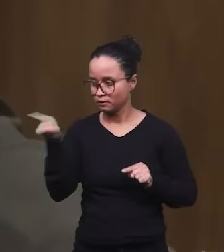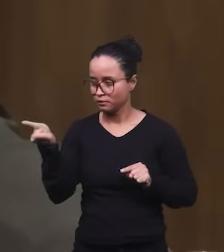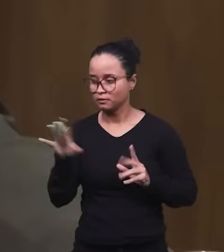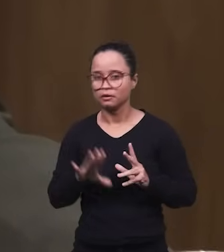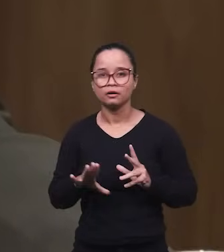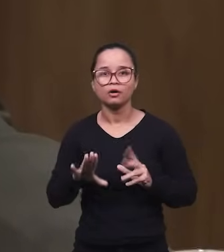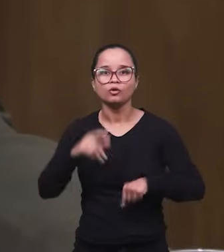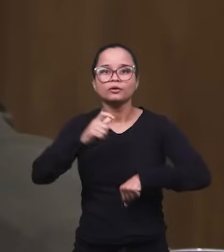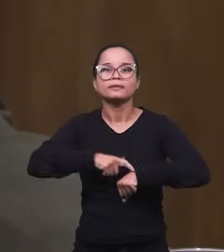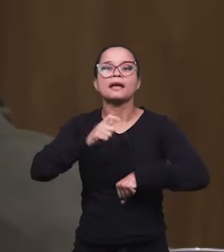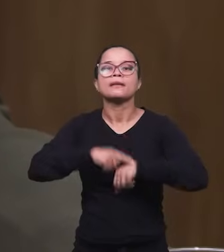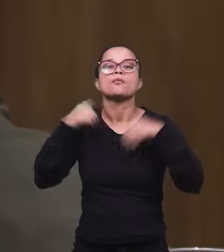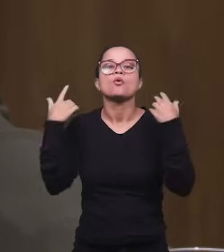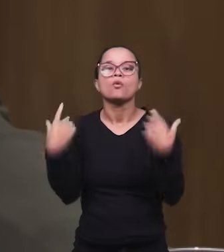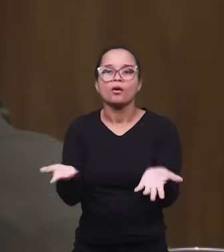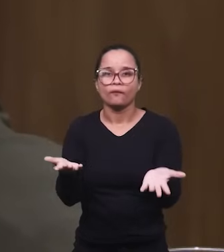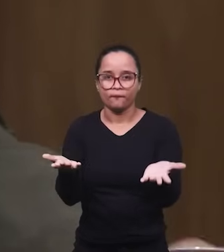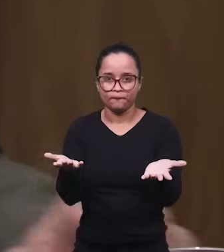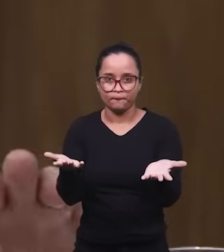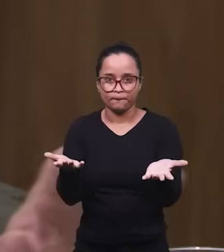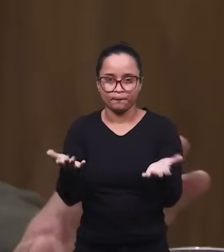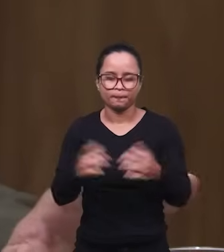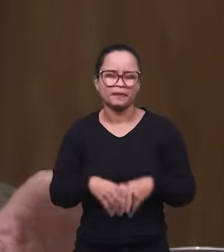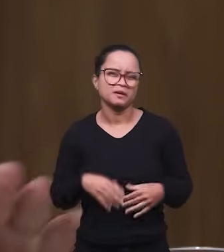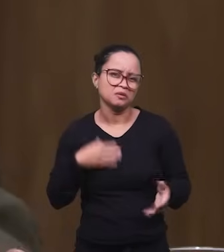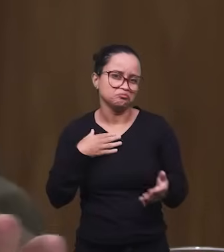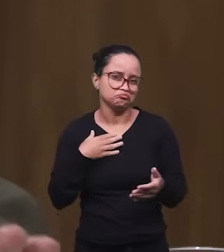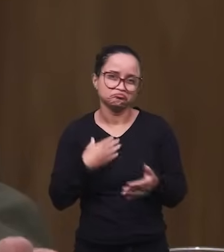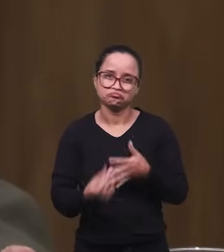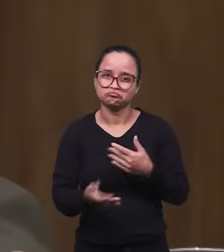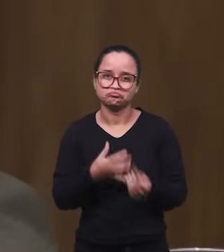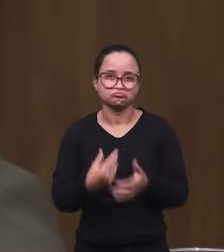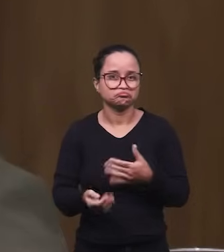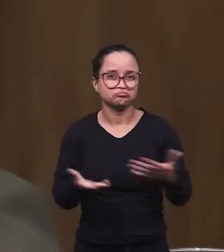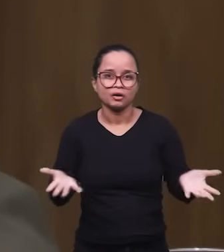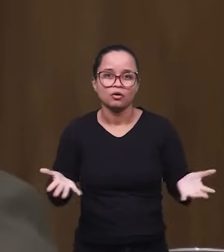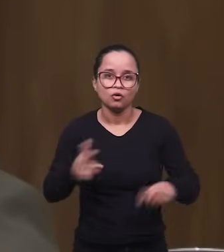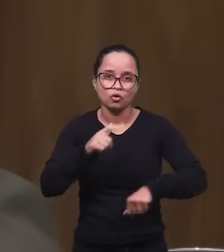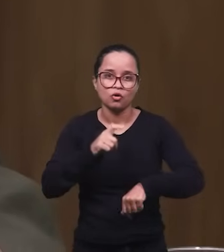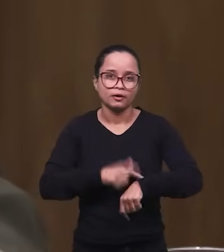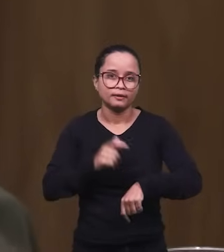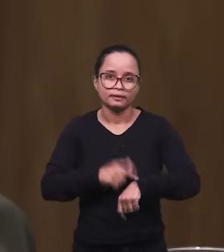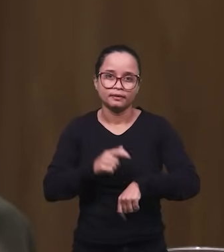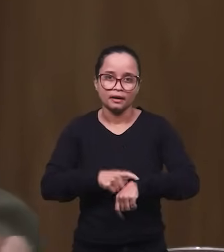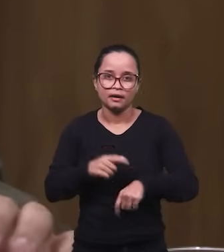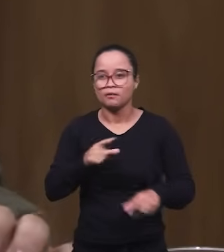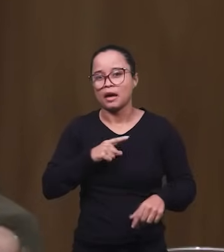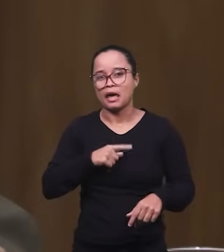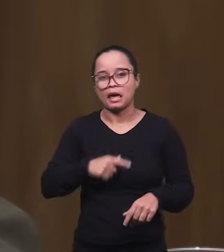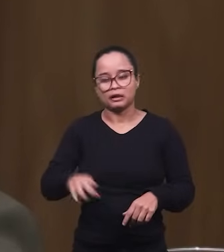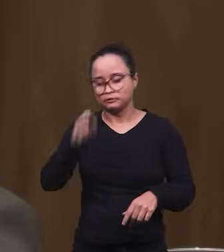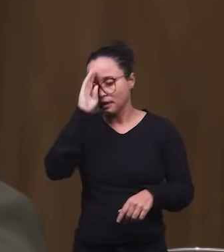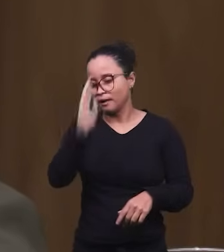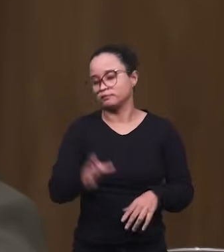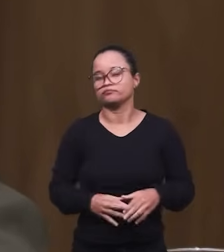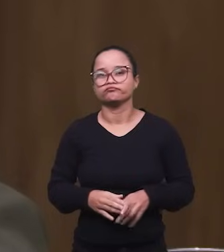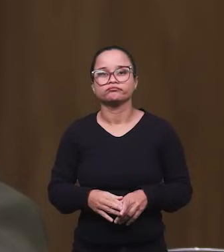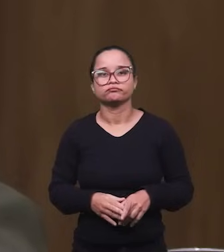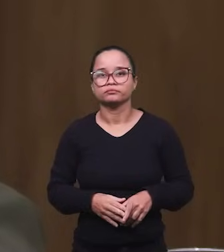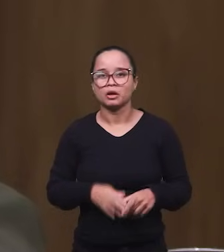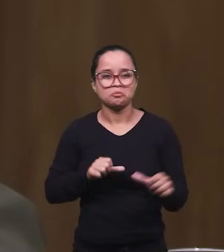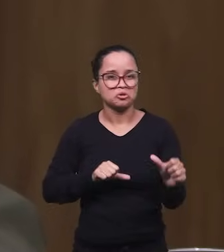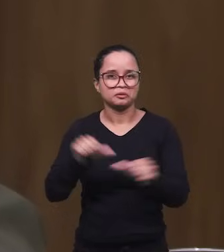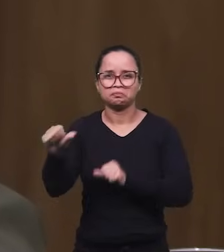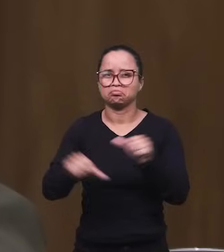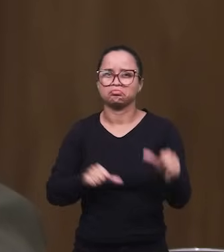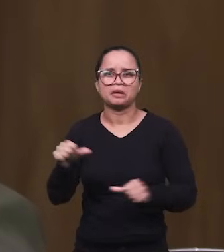Qual que é o tempo disso? Então, para ele tanto fazia, o tempo era absoluto, não podia ser mutável, ele só corria para frente e ninguém